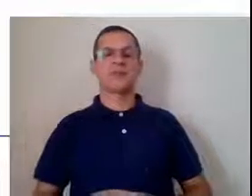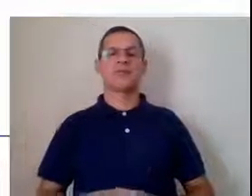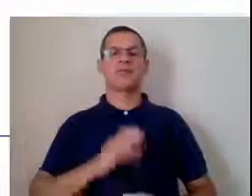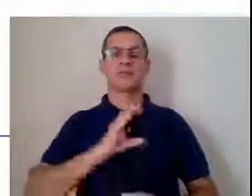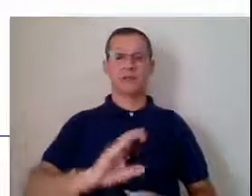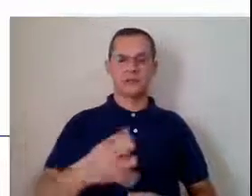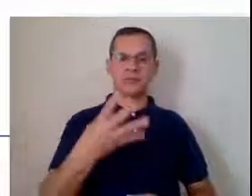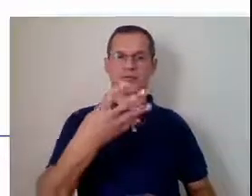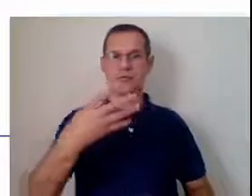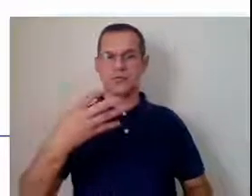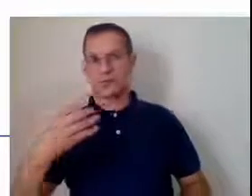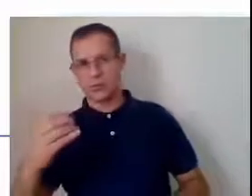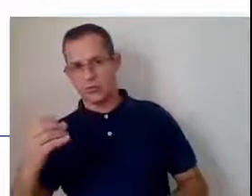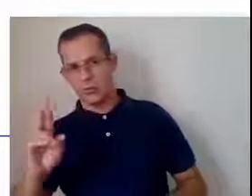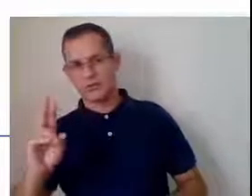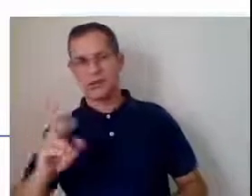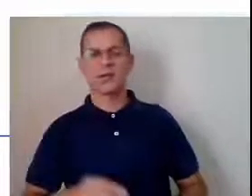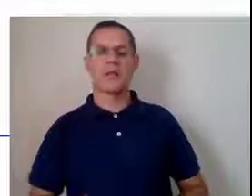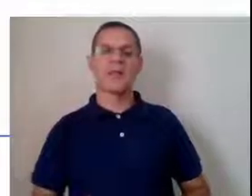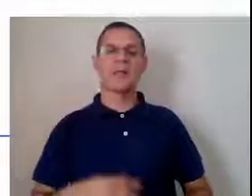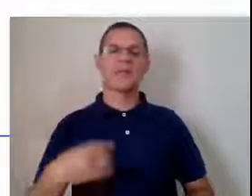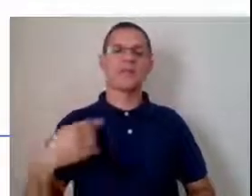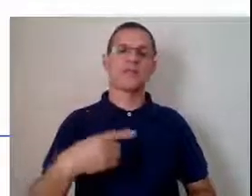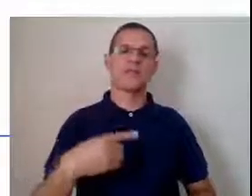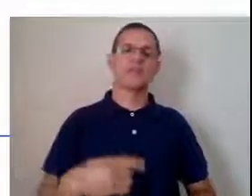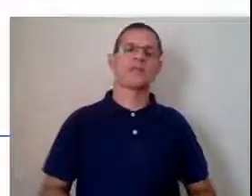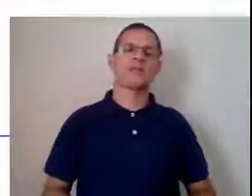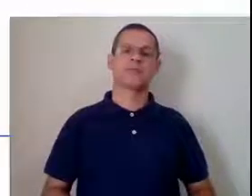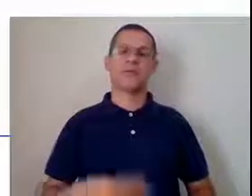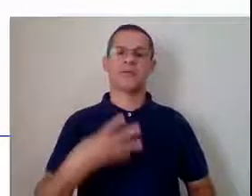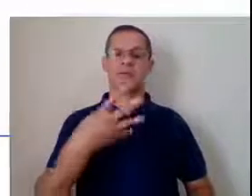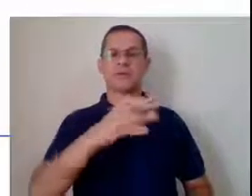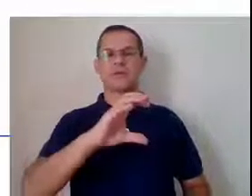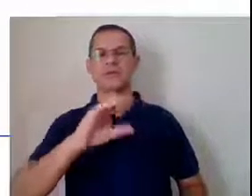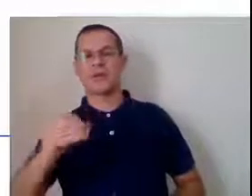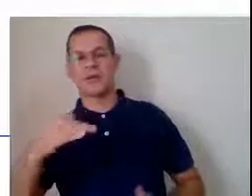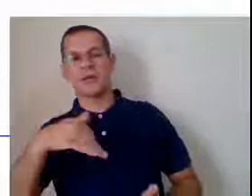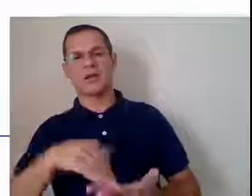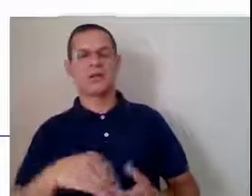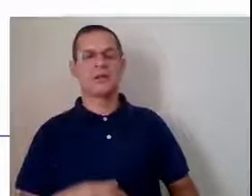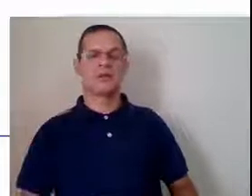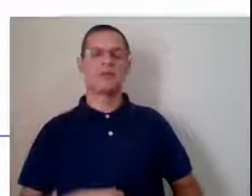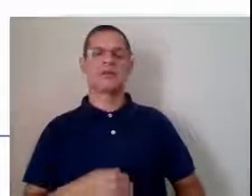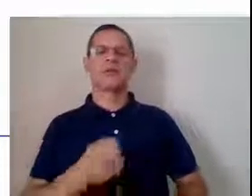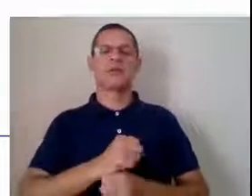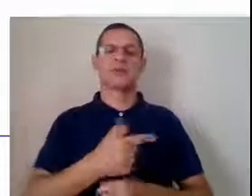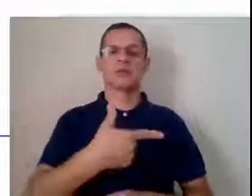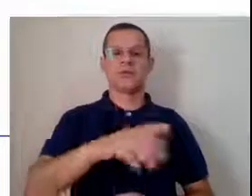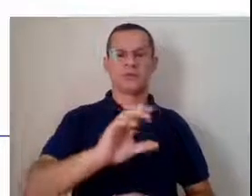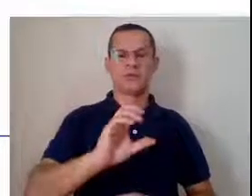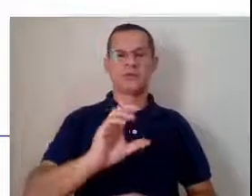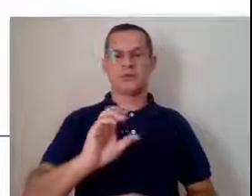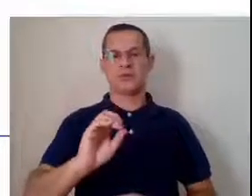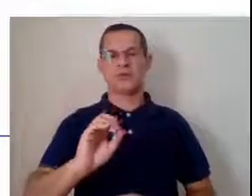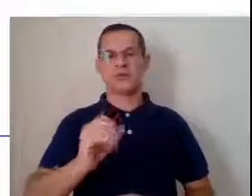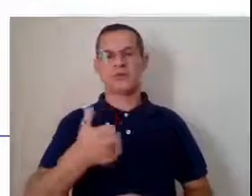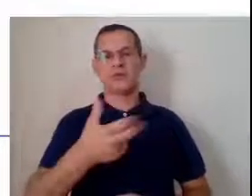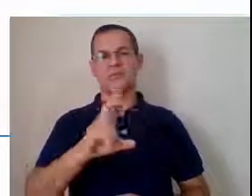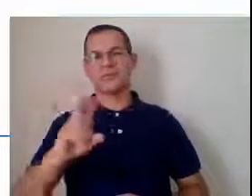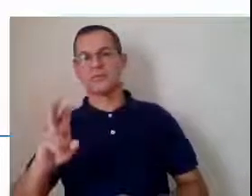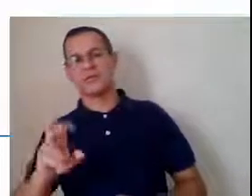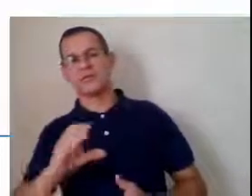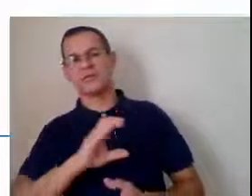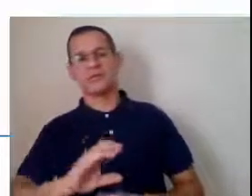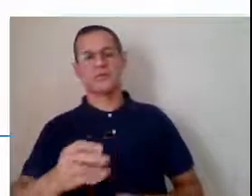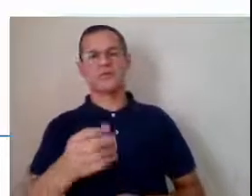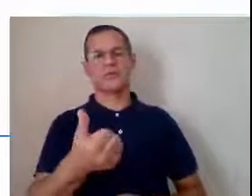investidos R$400 e caiu para 400 até o ano de 2015, que foram